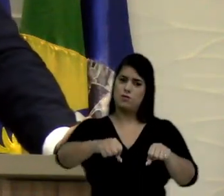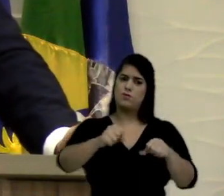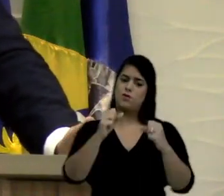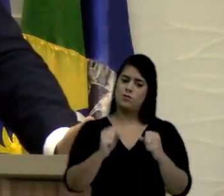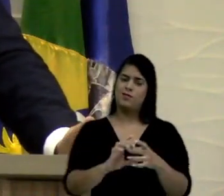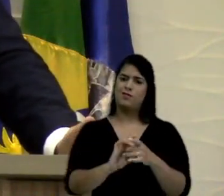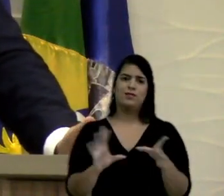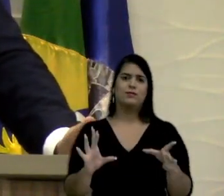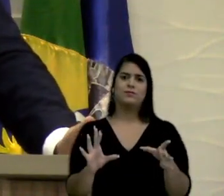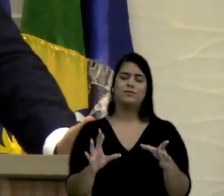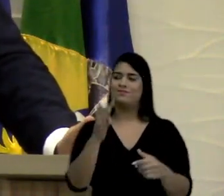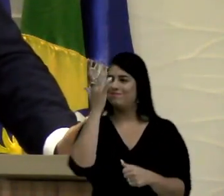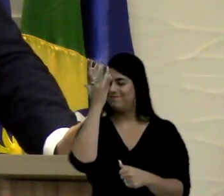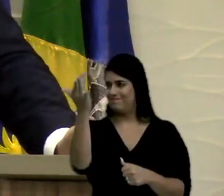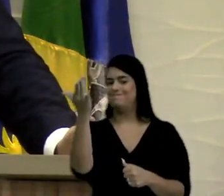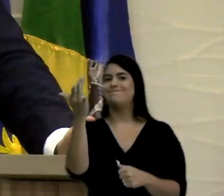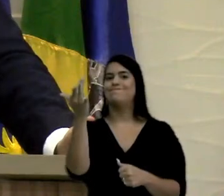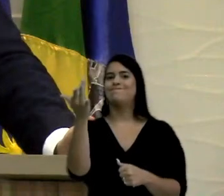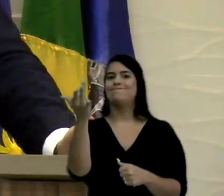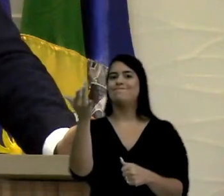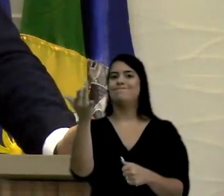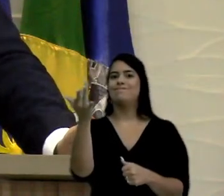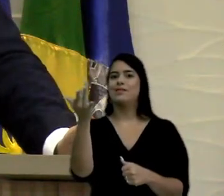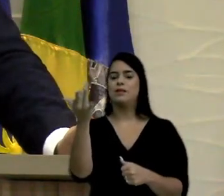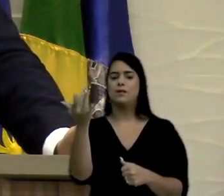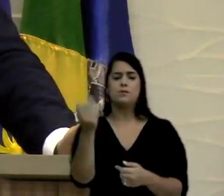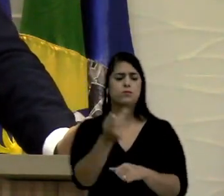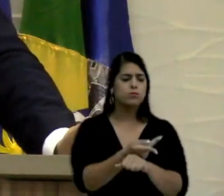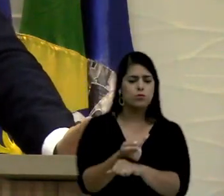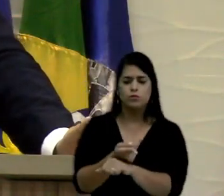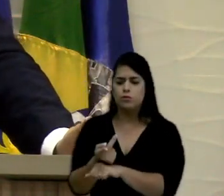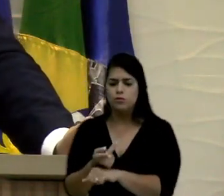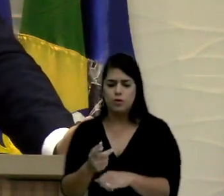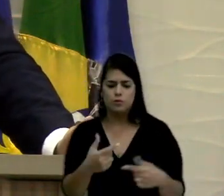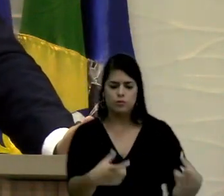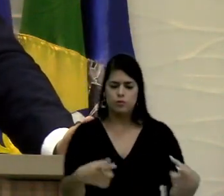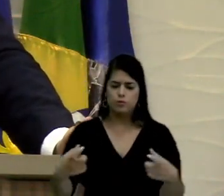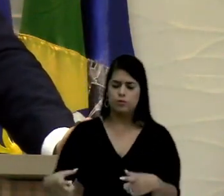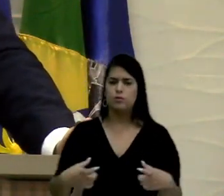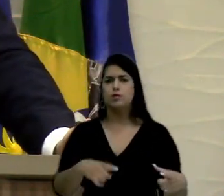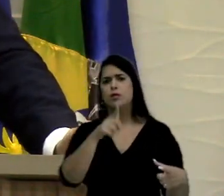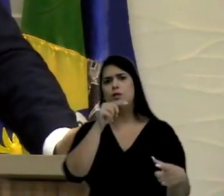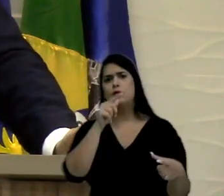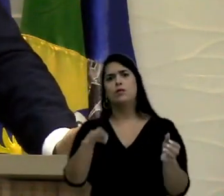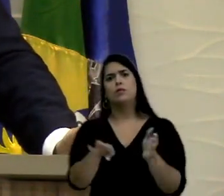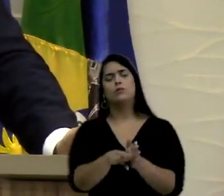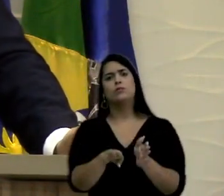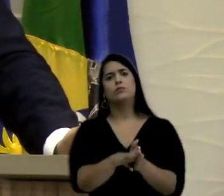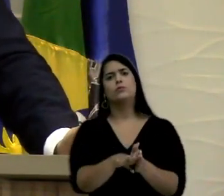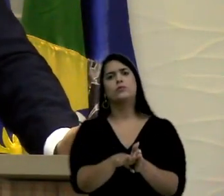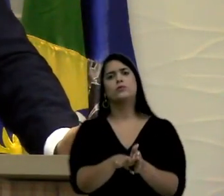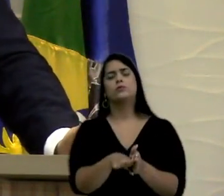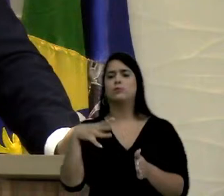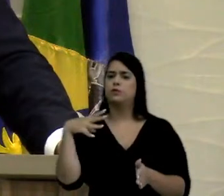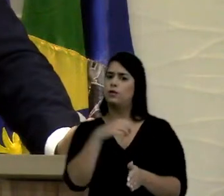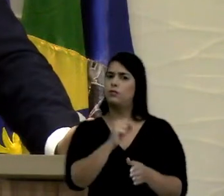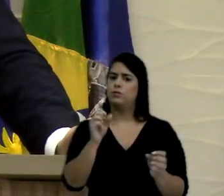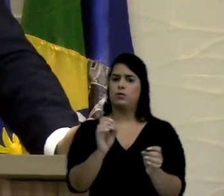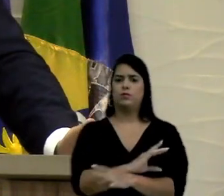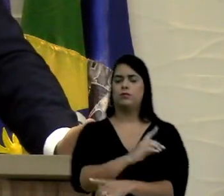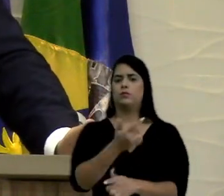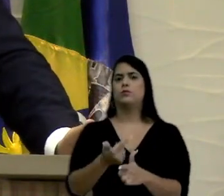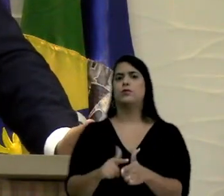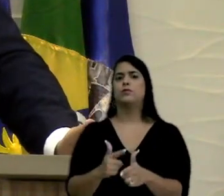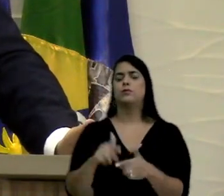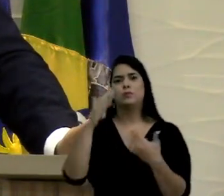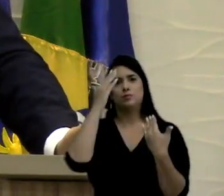possa facilitar nas idas Onde está chegando água para se ver os estouramento e tentar conter o mais rápido possível Então graças